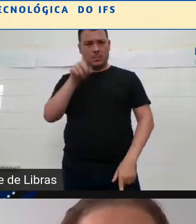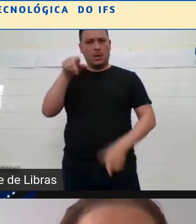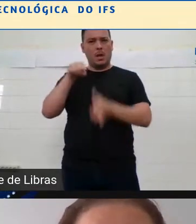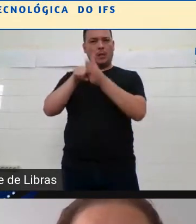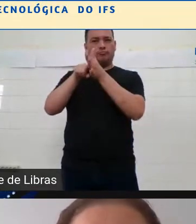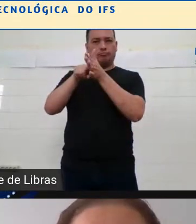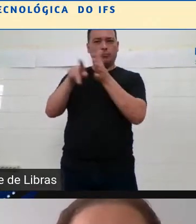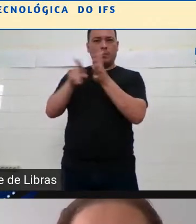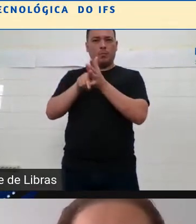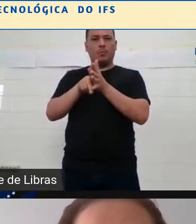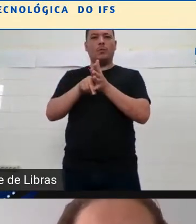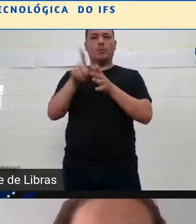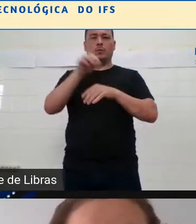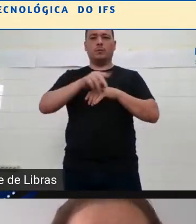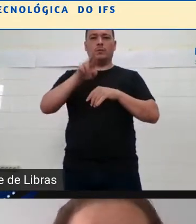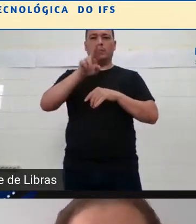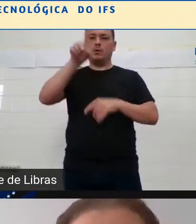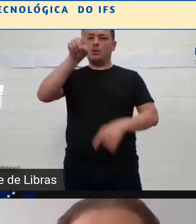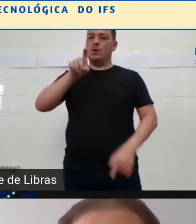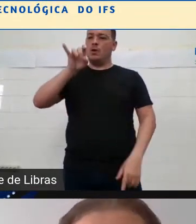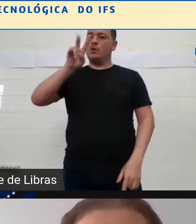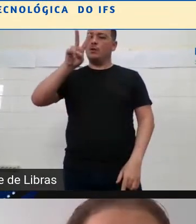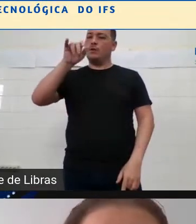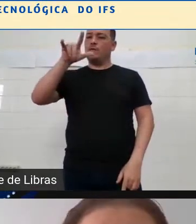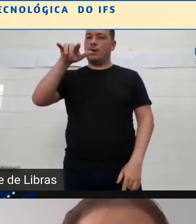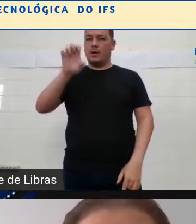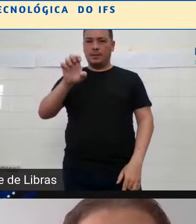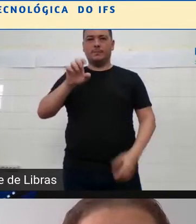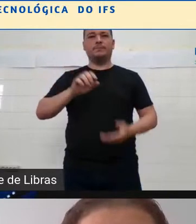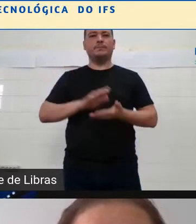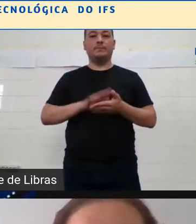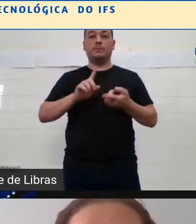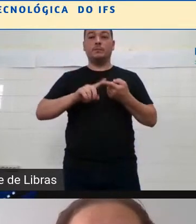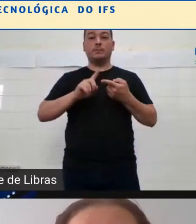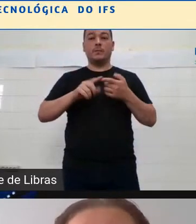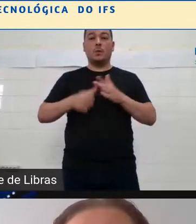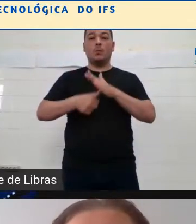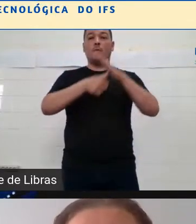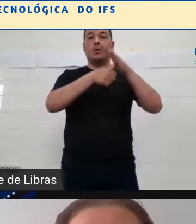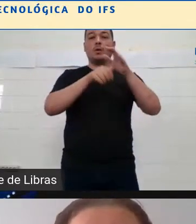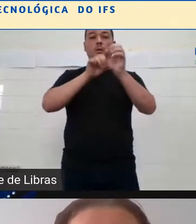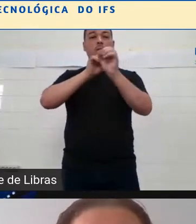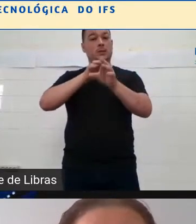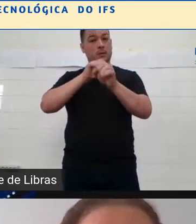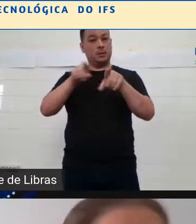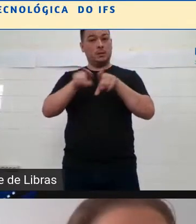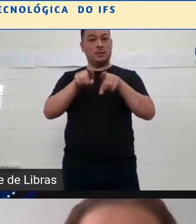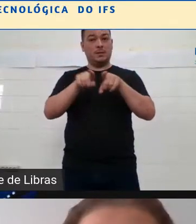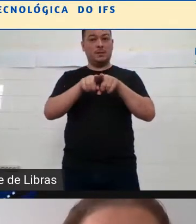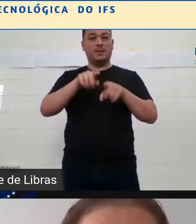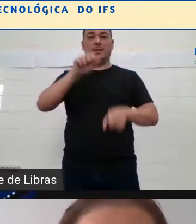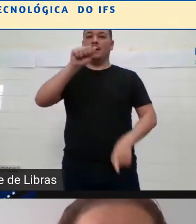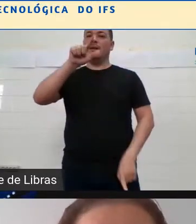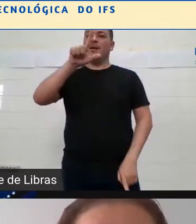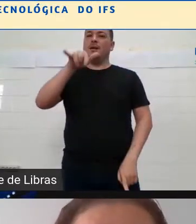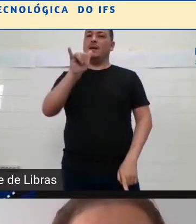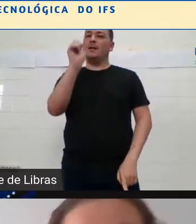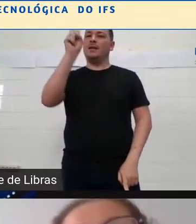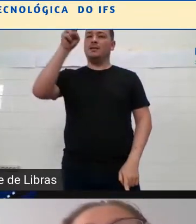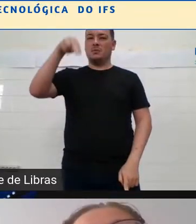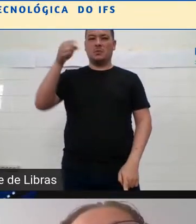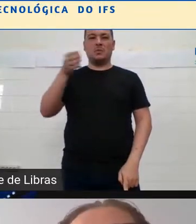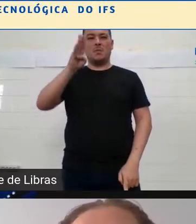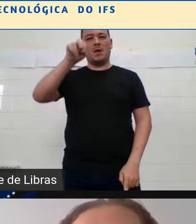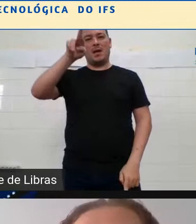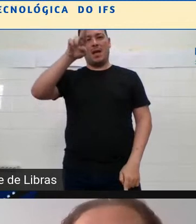nome da professora doutora Shirlaine. Agradecer também a pró-reitoria de Ensino, em nome do pró-reitor doutor Alisson